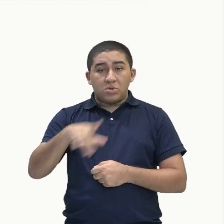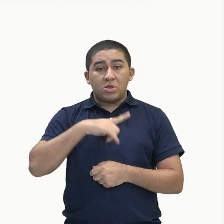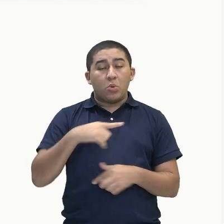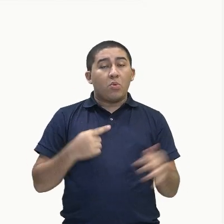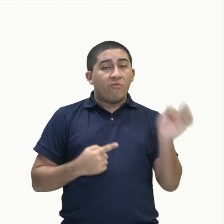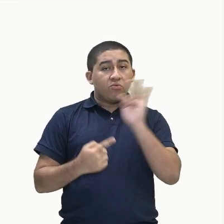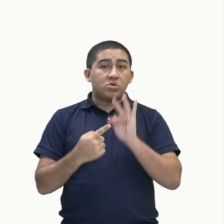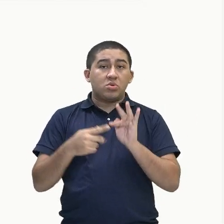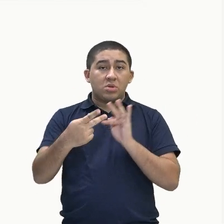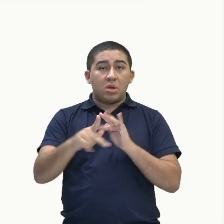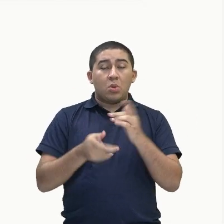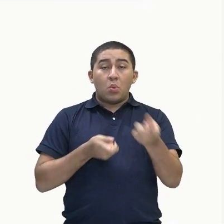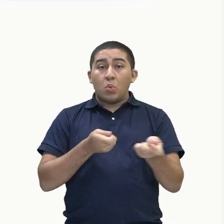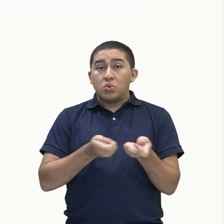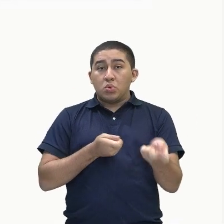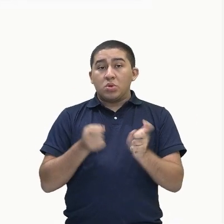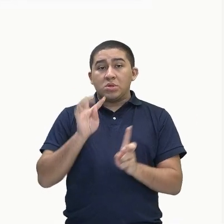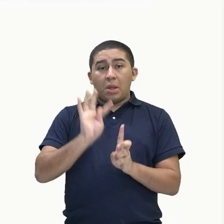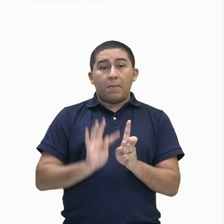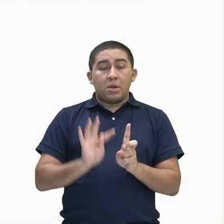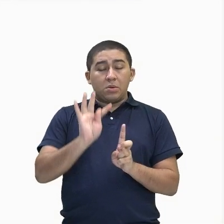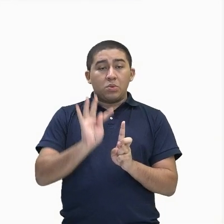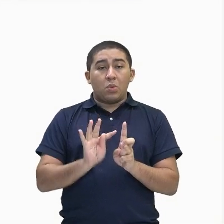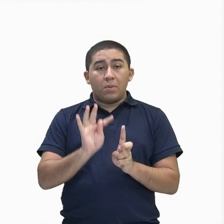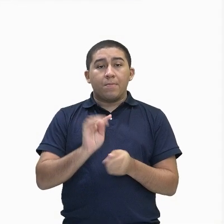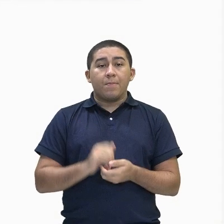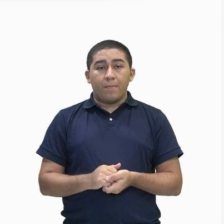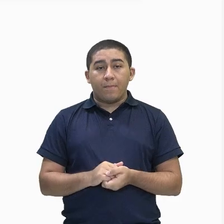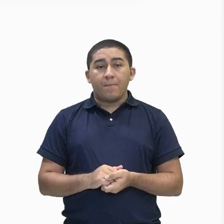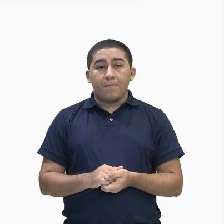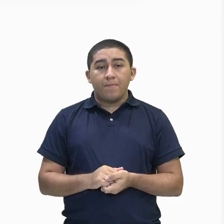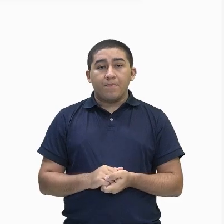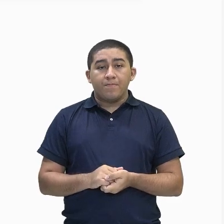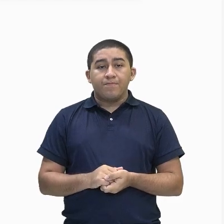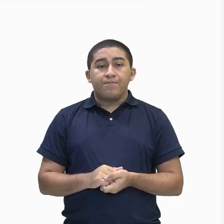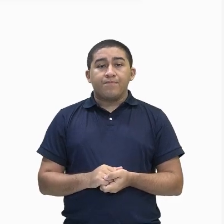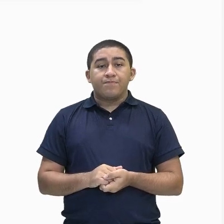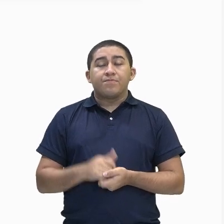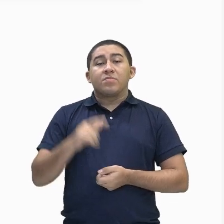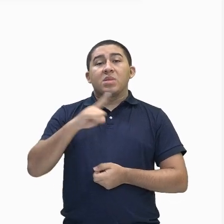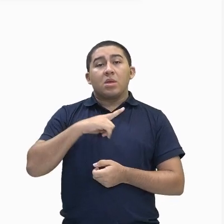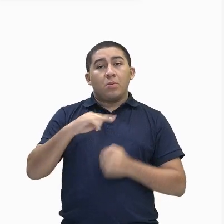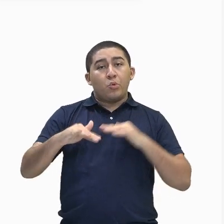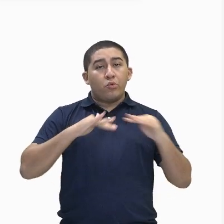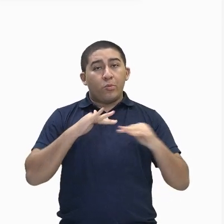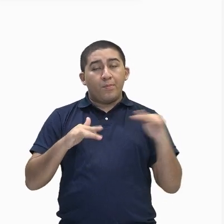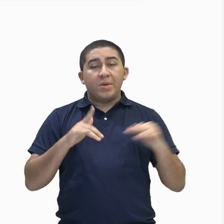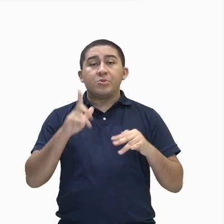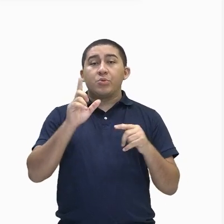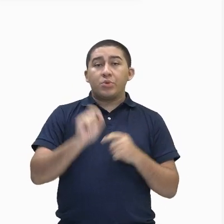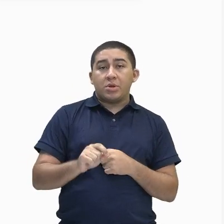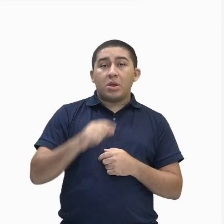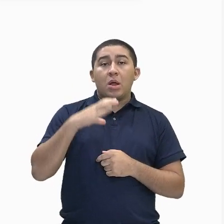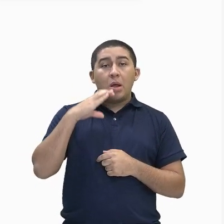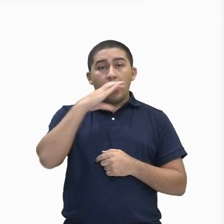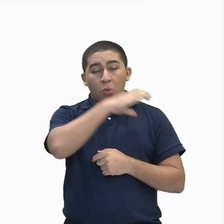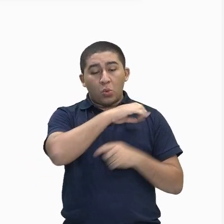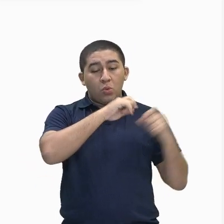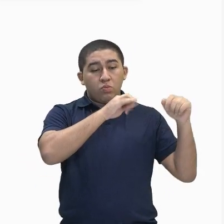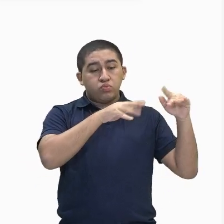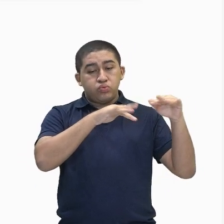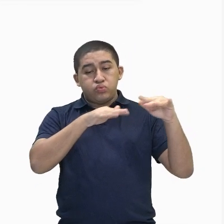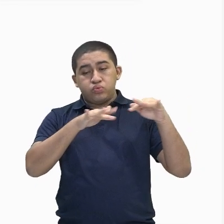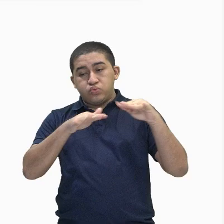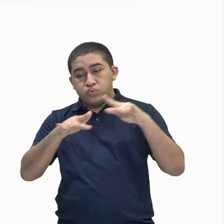de regulação térmica. As correntes transportam calor dos trópicos, como nós vimos ainda há pouco,